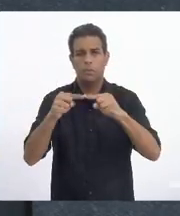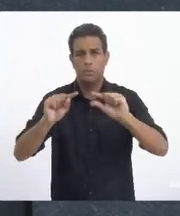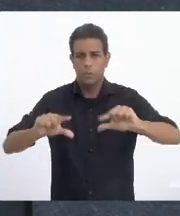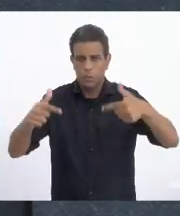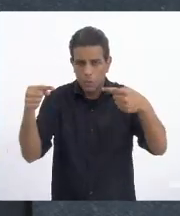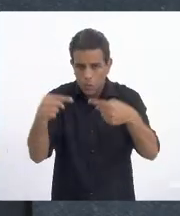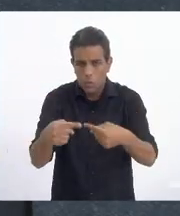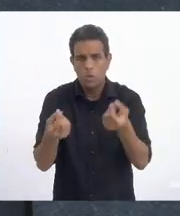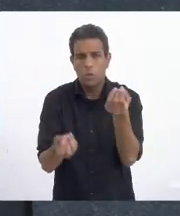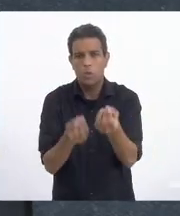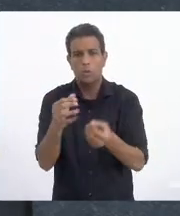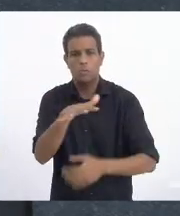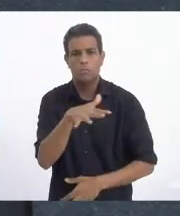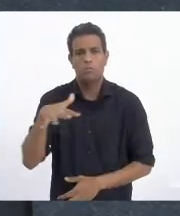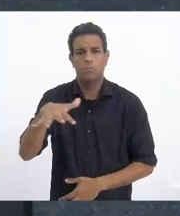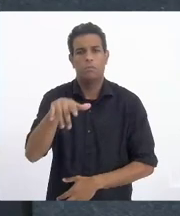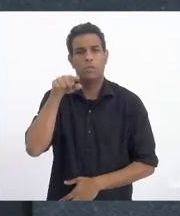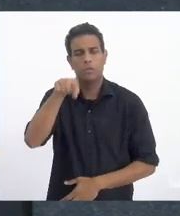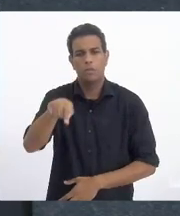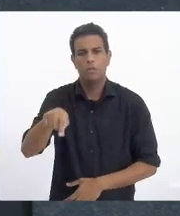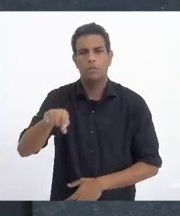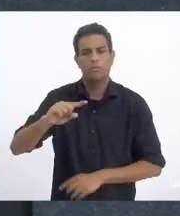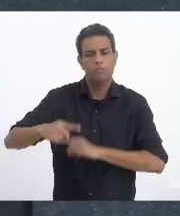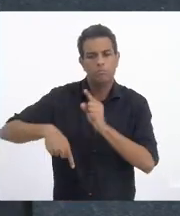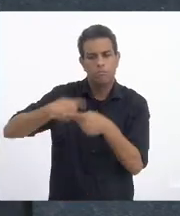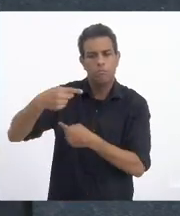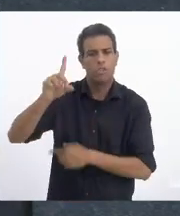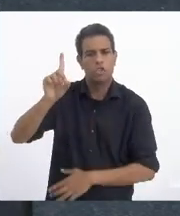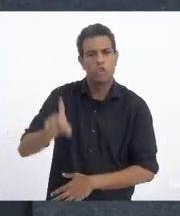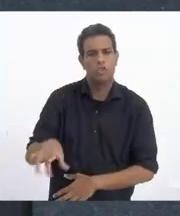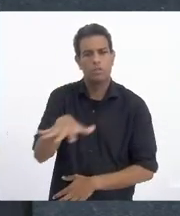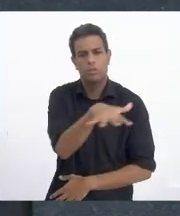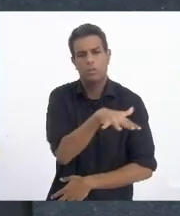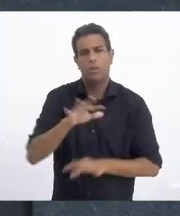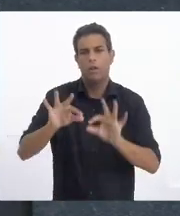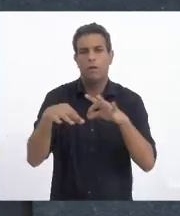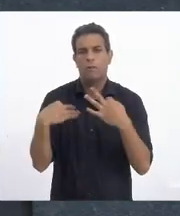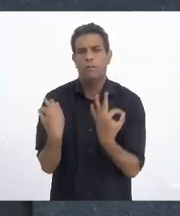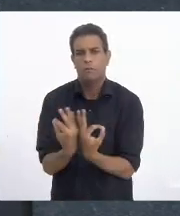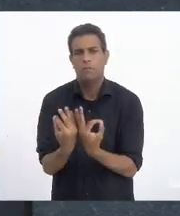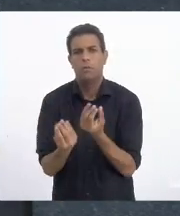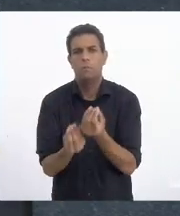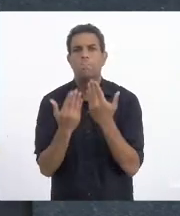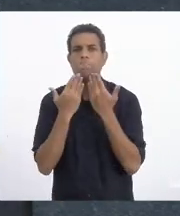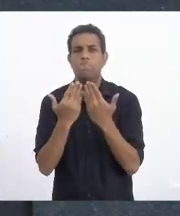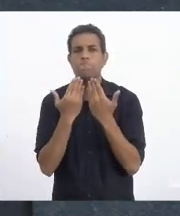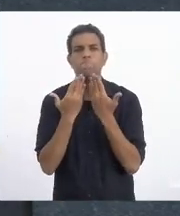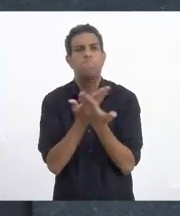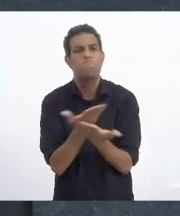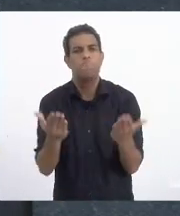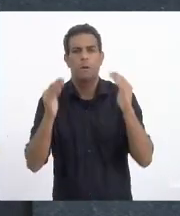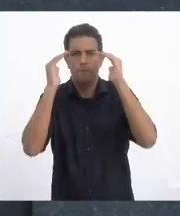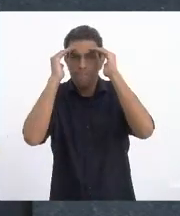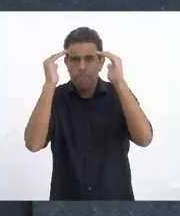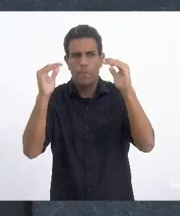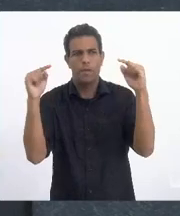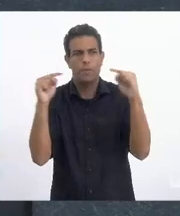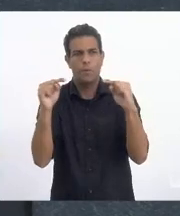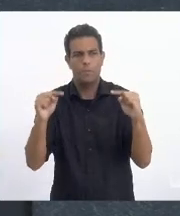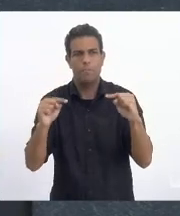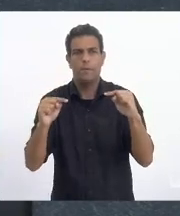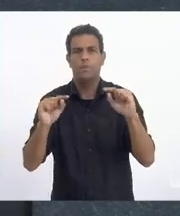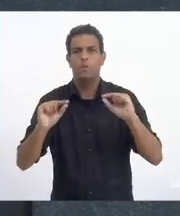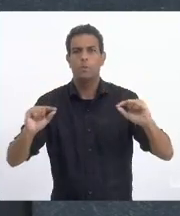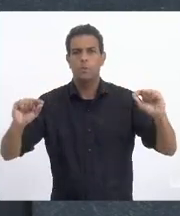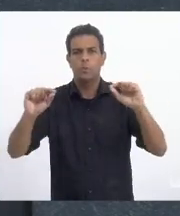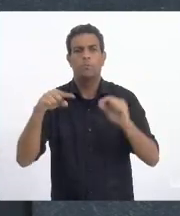arrancando a dignidade desses homens. A dignidade dessas famílias. Pra então concluir, eu peço, por favor, com todo respeito a vocês,